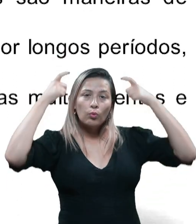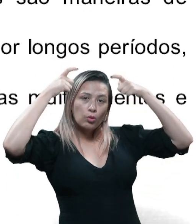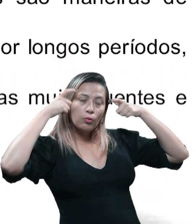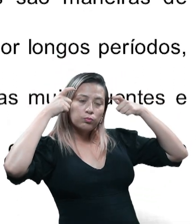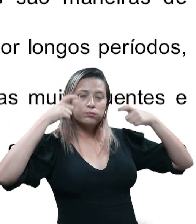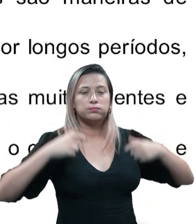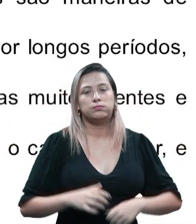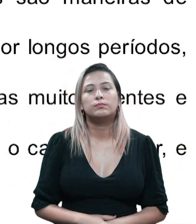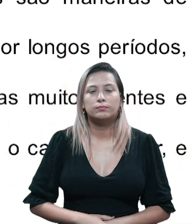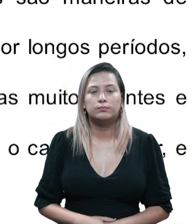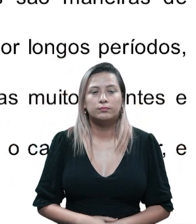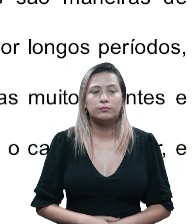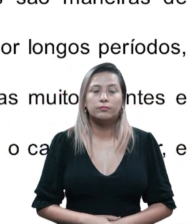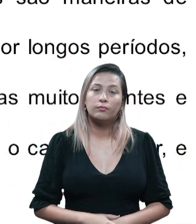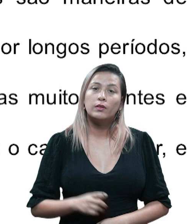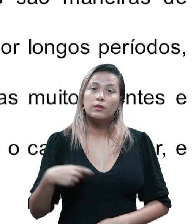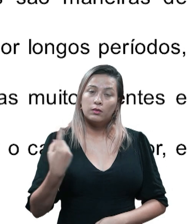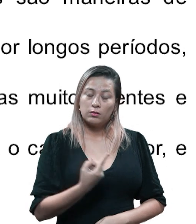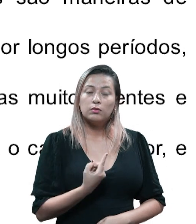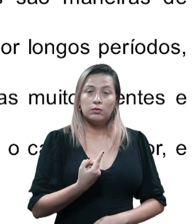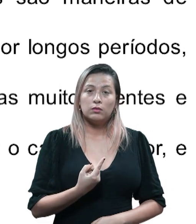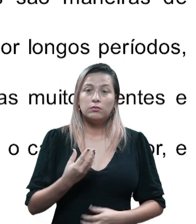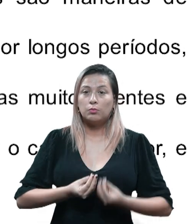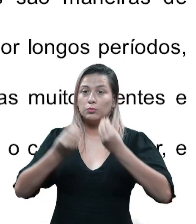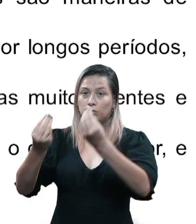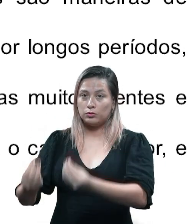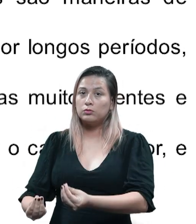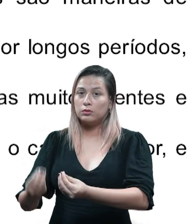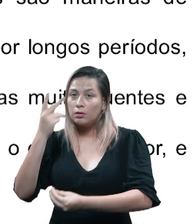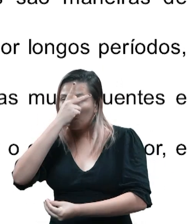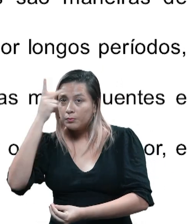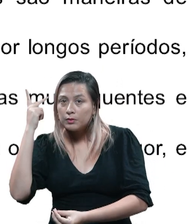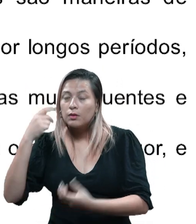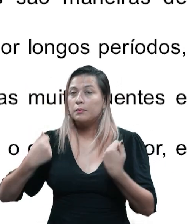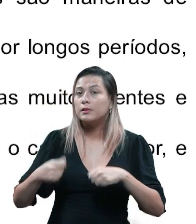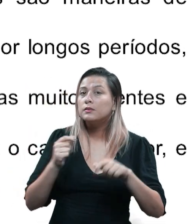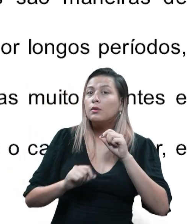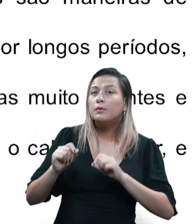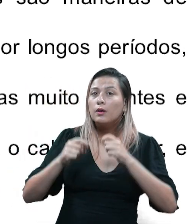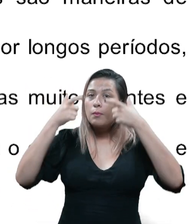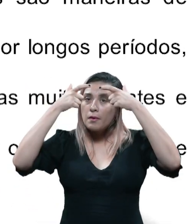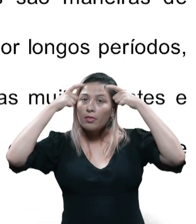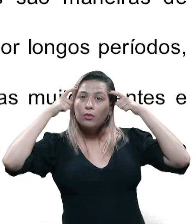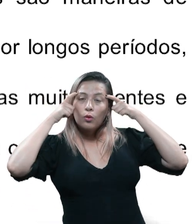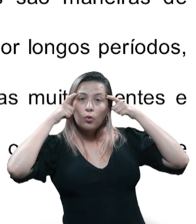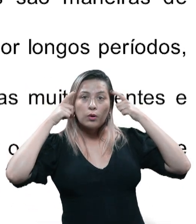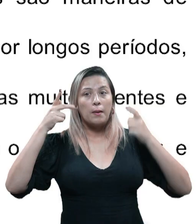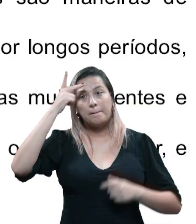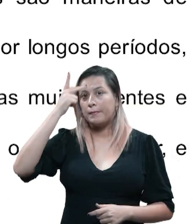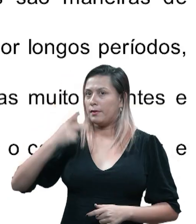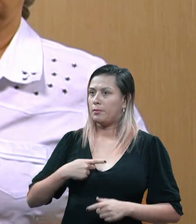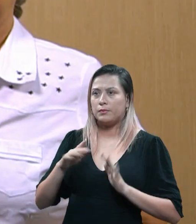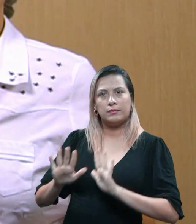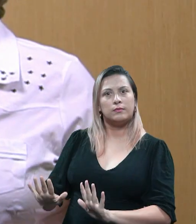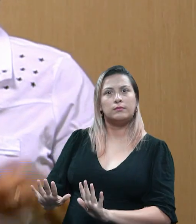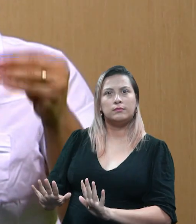touca que a gente vai oferecer para o cliente da gente, ela tem que ser uma touca só dele, é